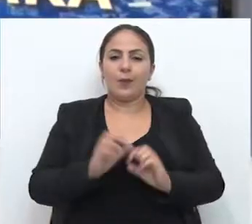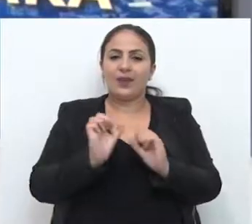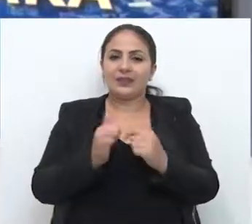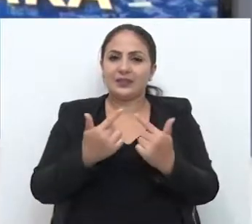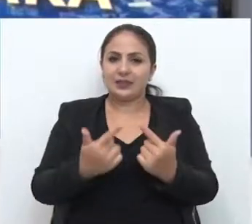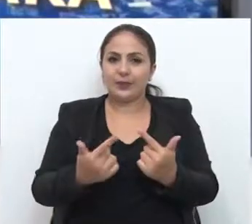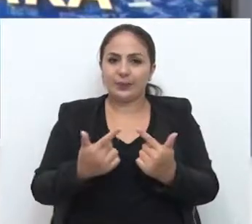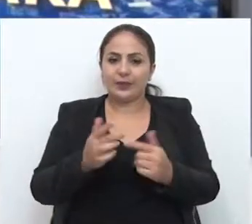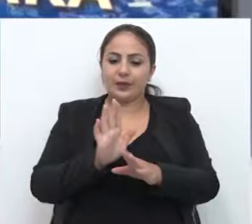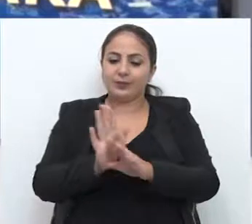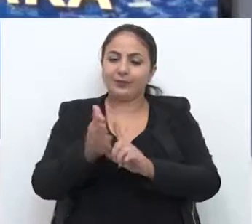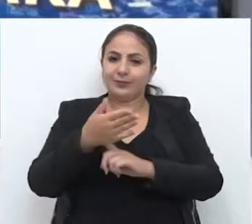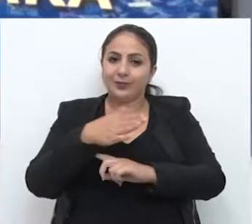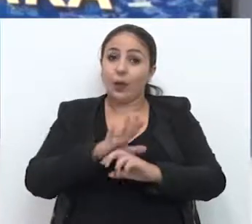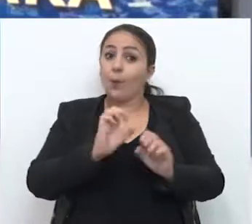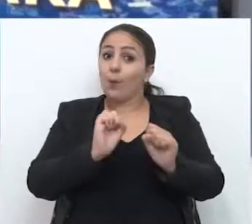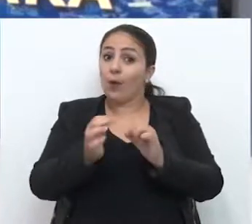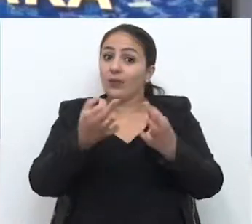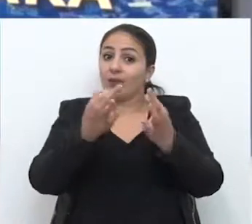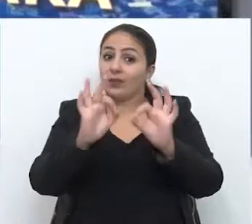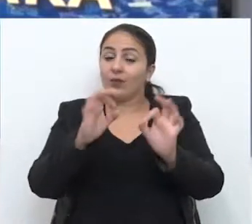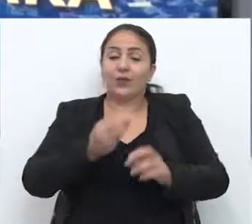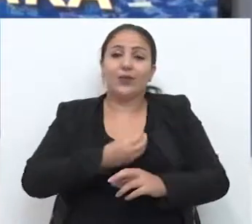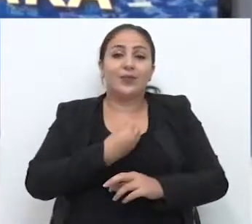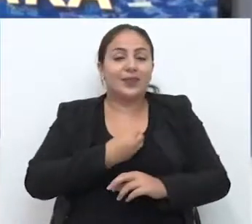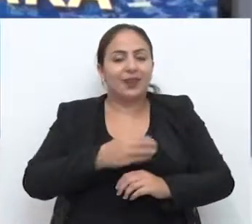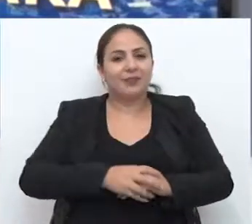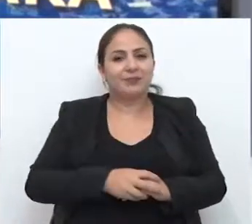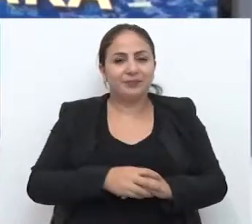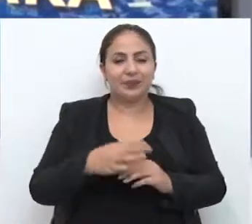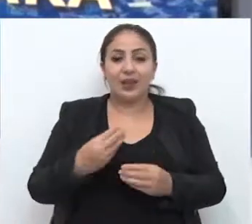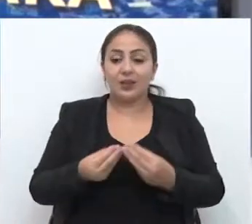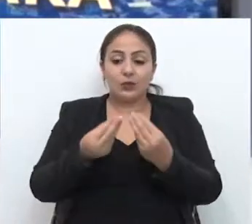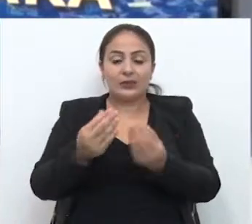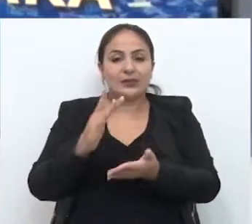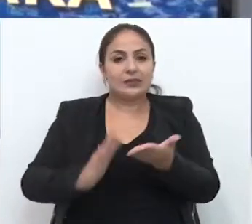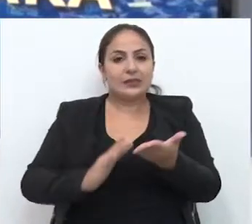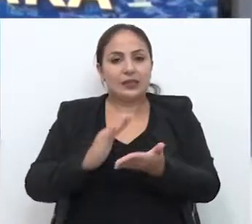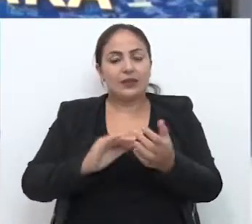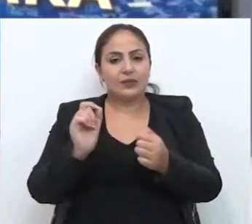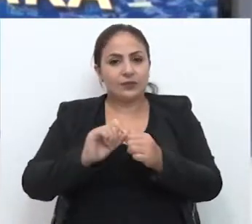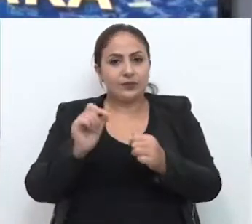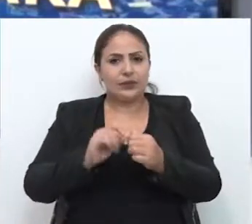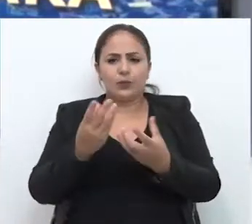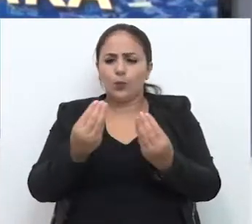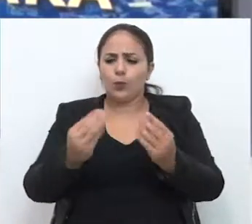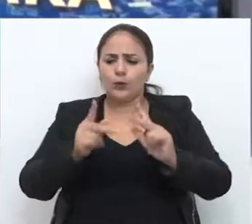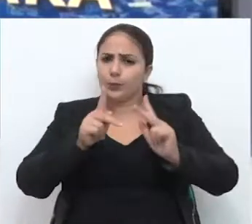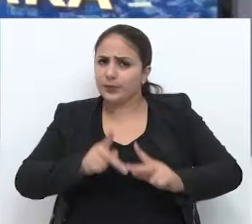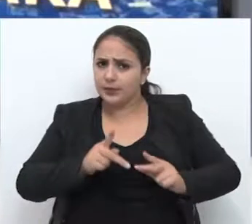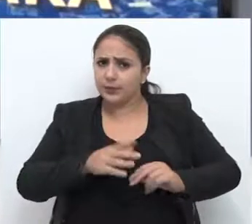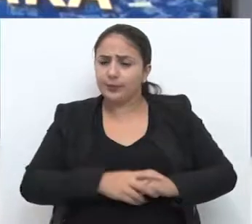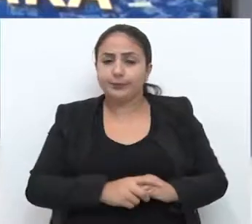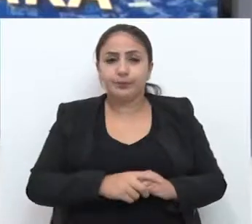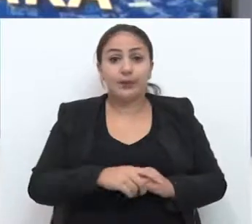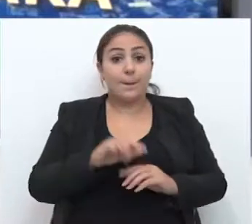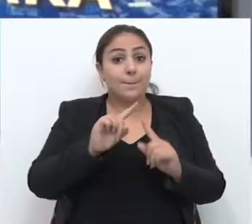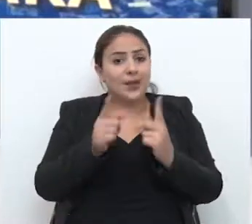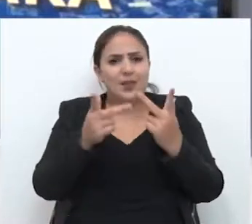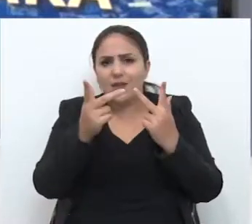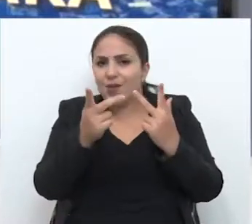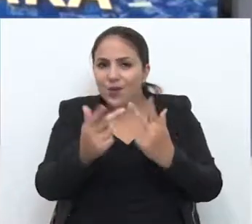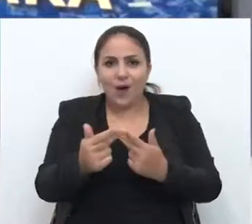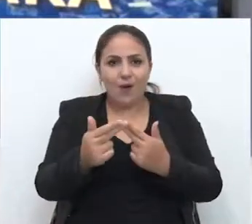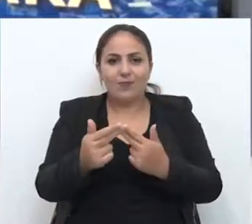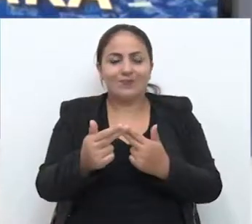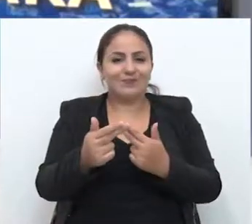Um gesto de solidariedade que pode salvar vidas. A doação de sangue é realizada por muitas pessoas,